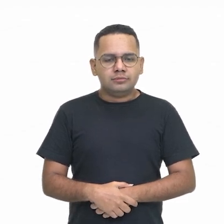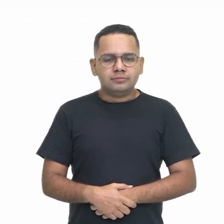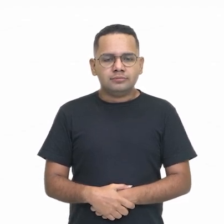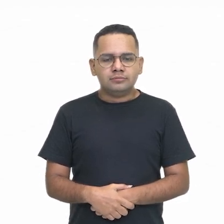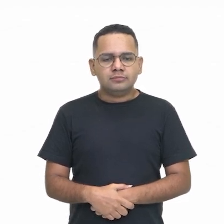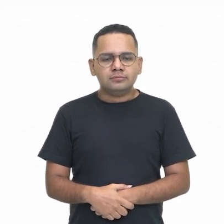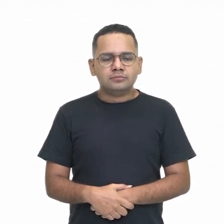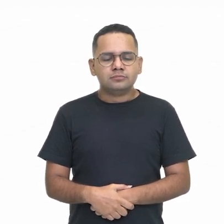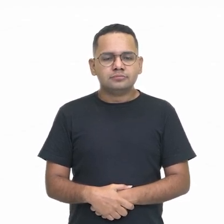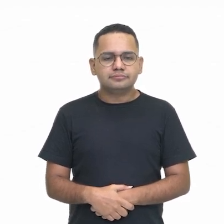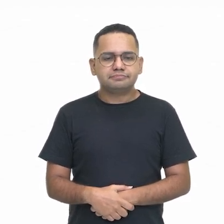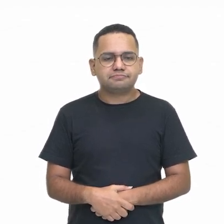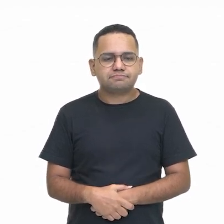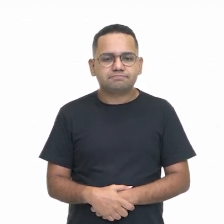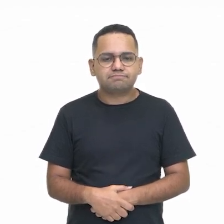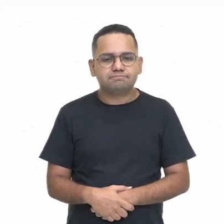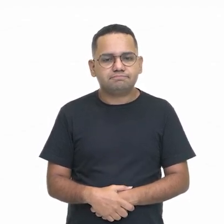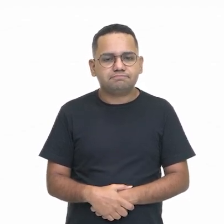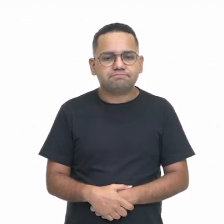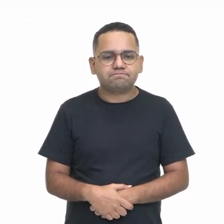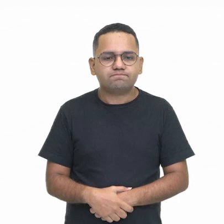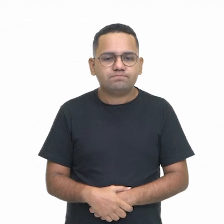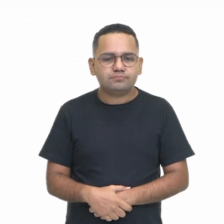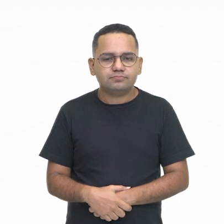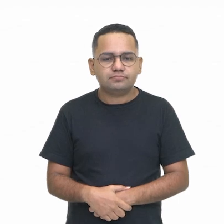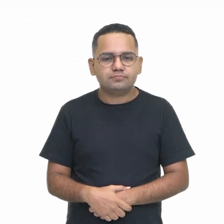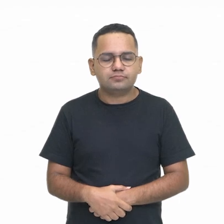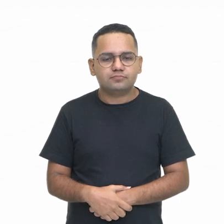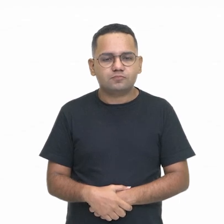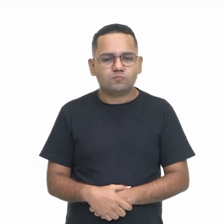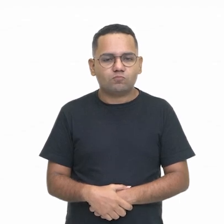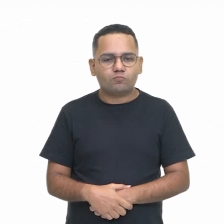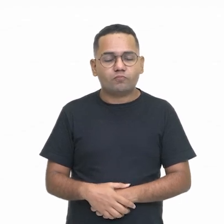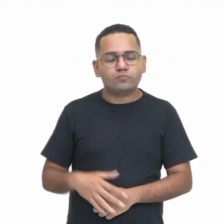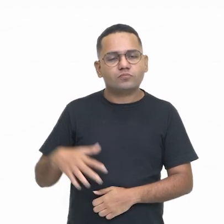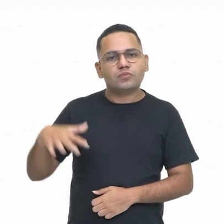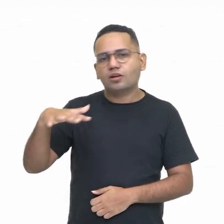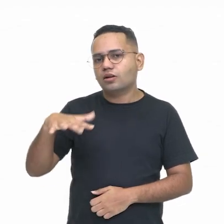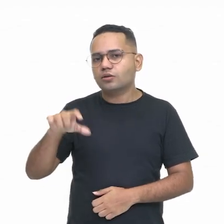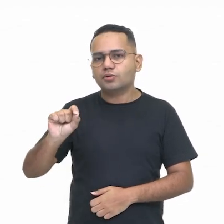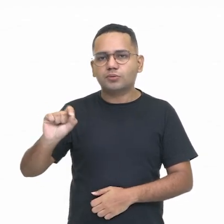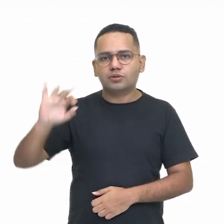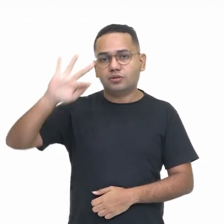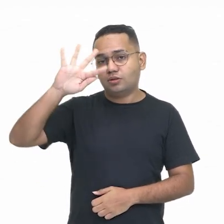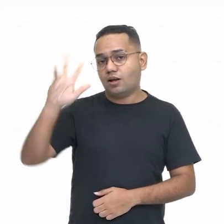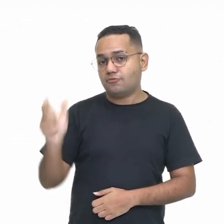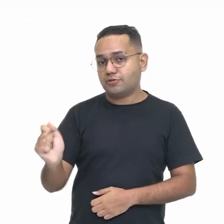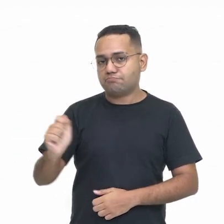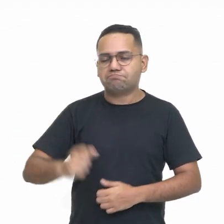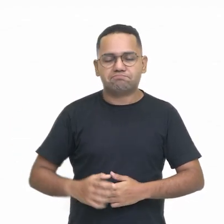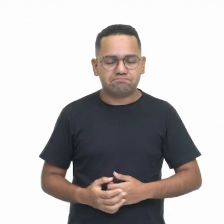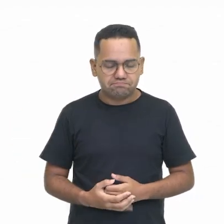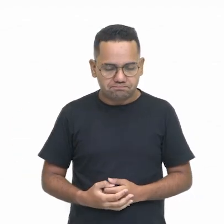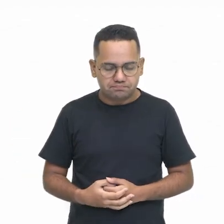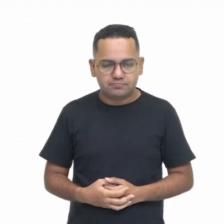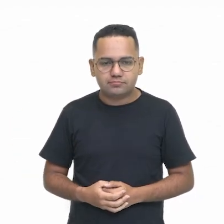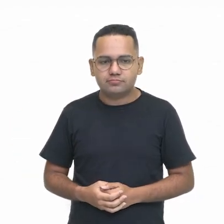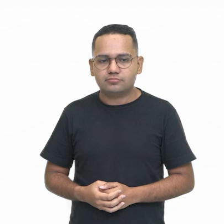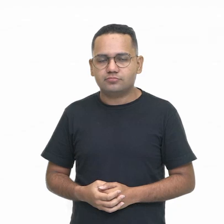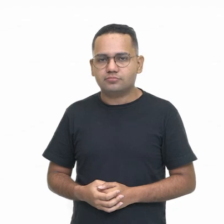ainda estamos localizados dentro do continente africano, tá bom? Um